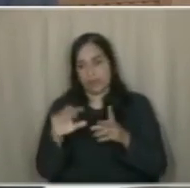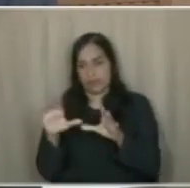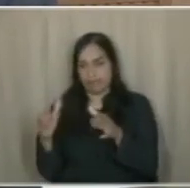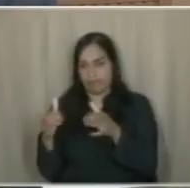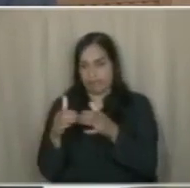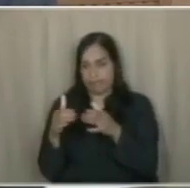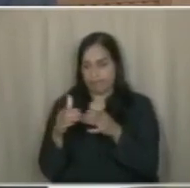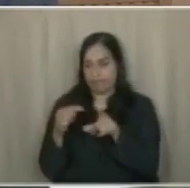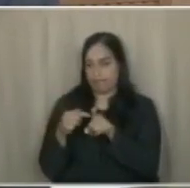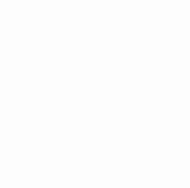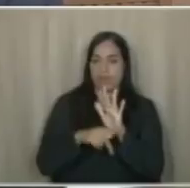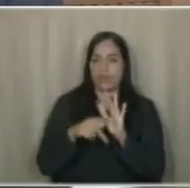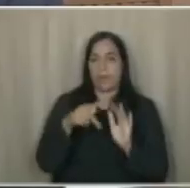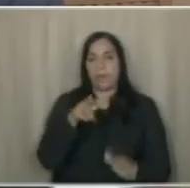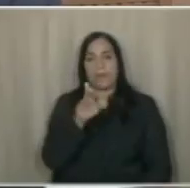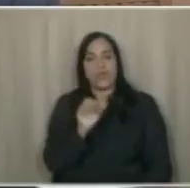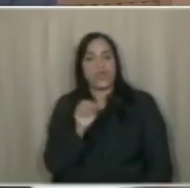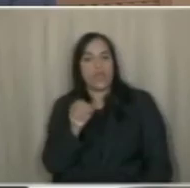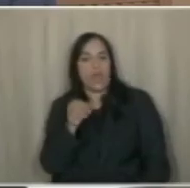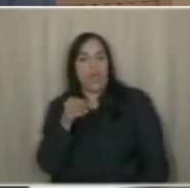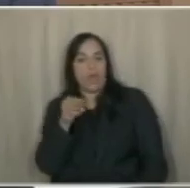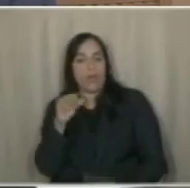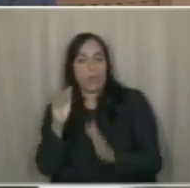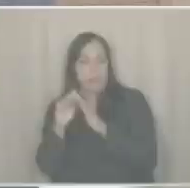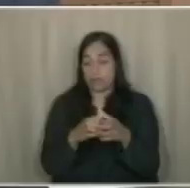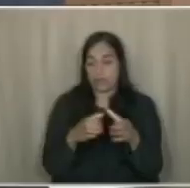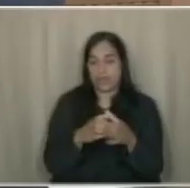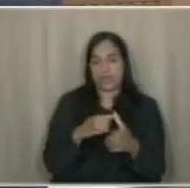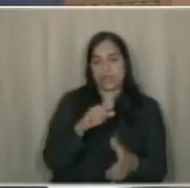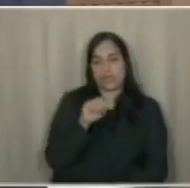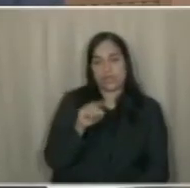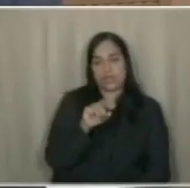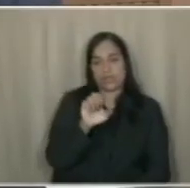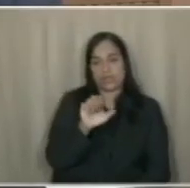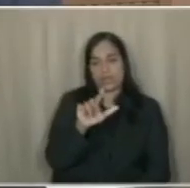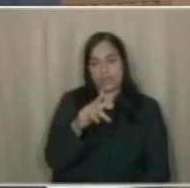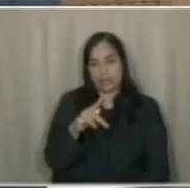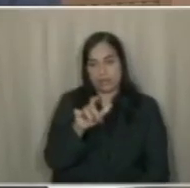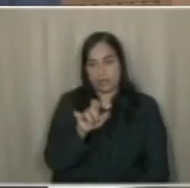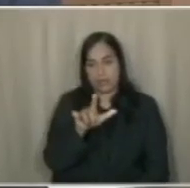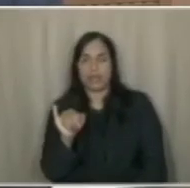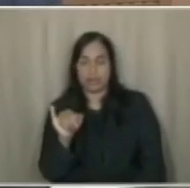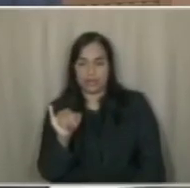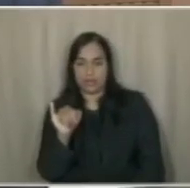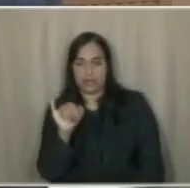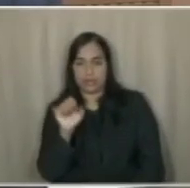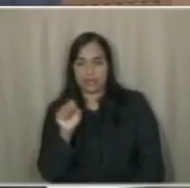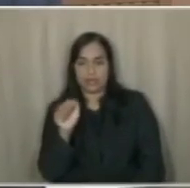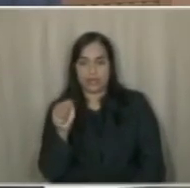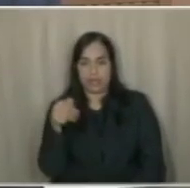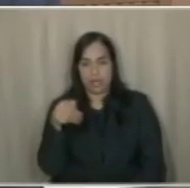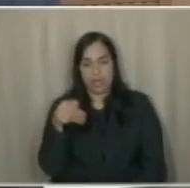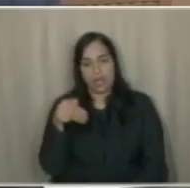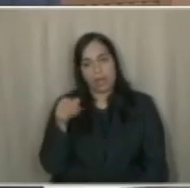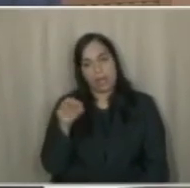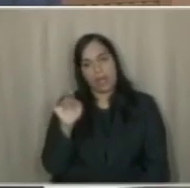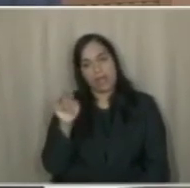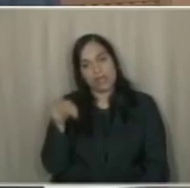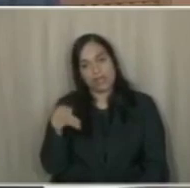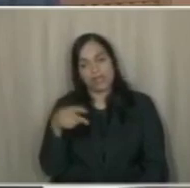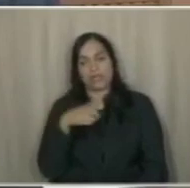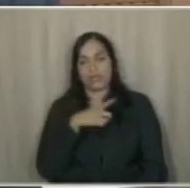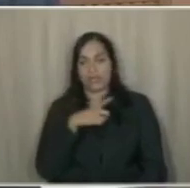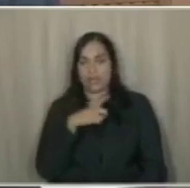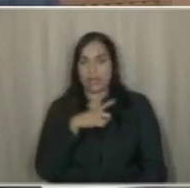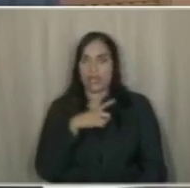gostaria de repercutir aqui é a comunidade de Zepelin que fica ali em San Martin que também tem condições graves